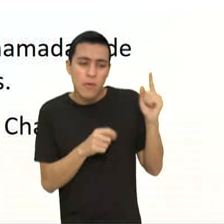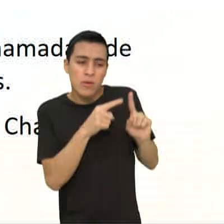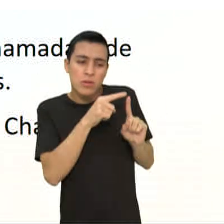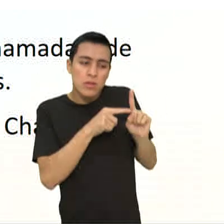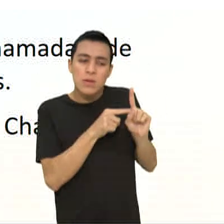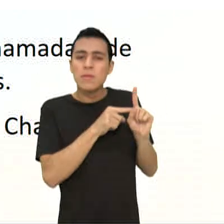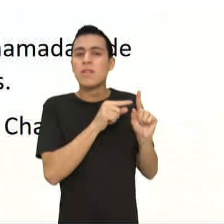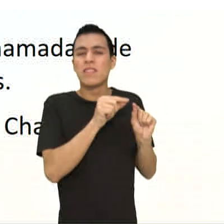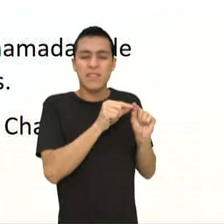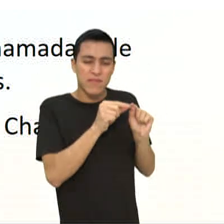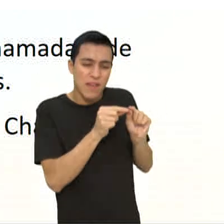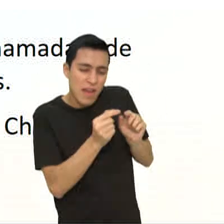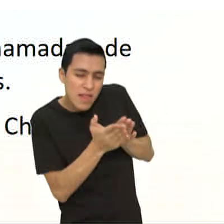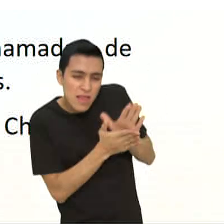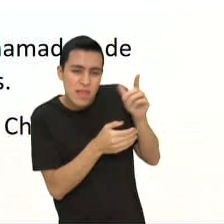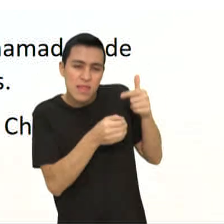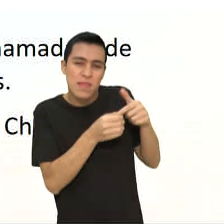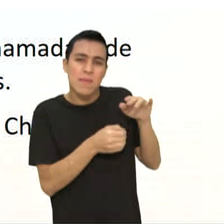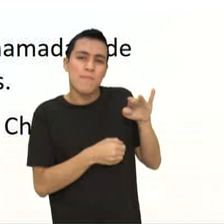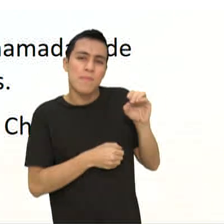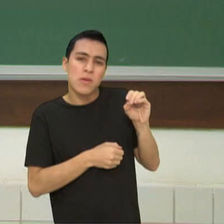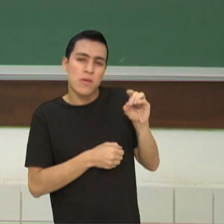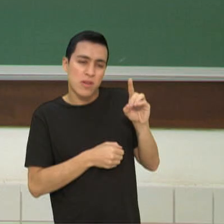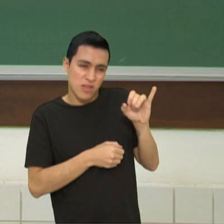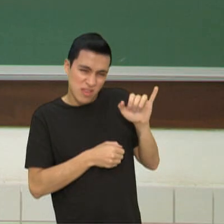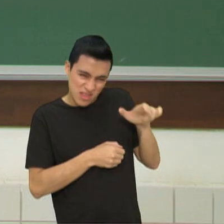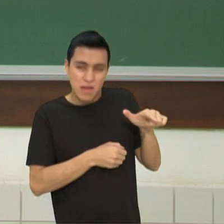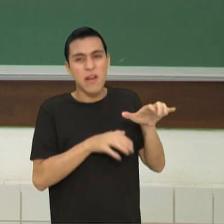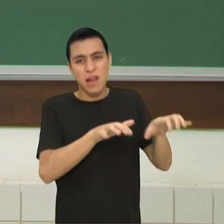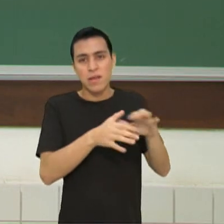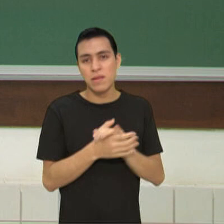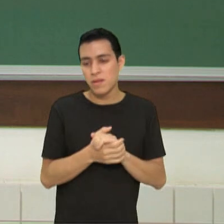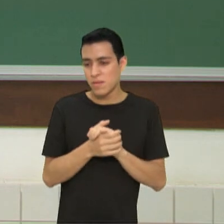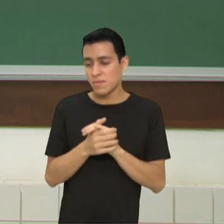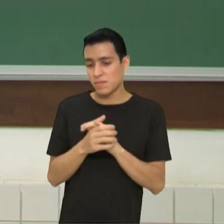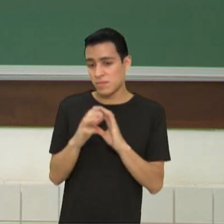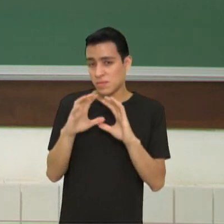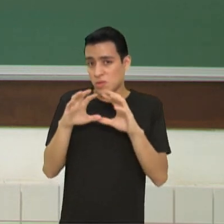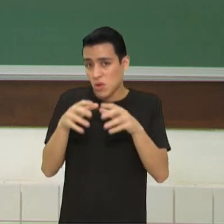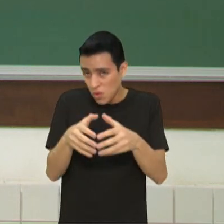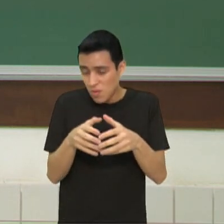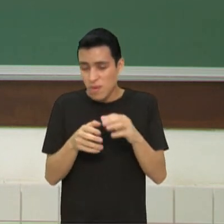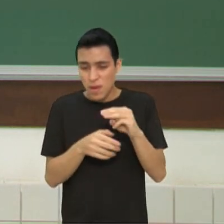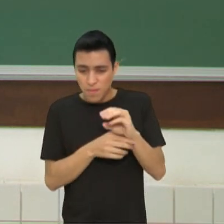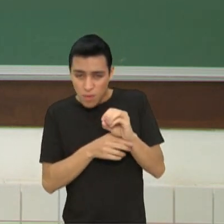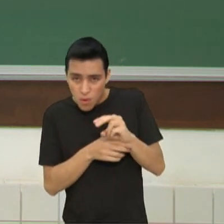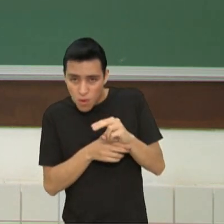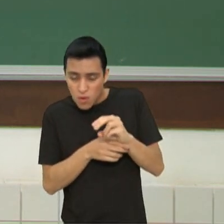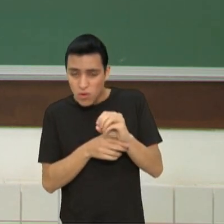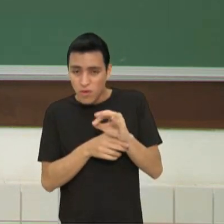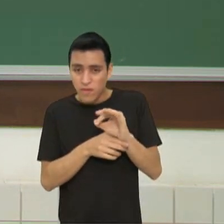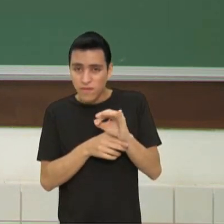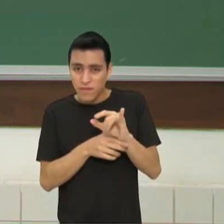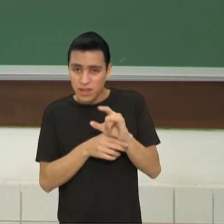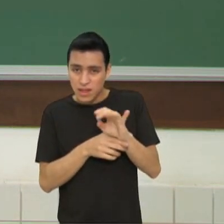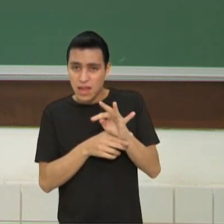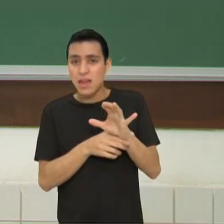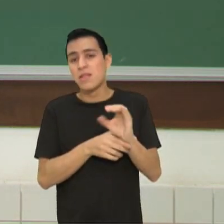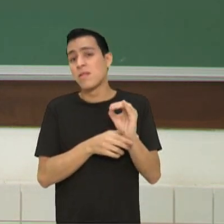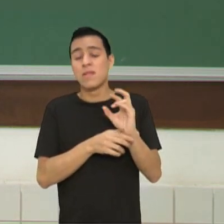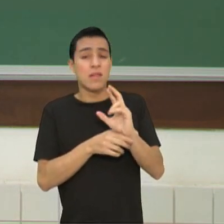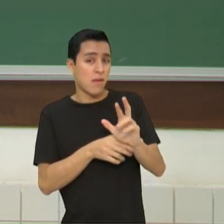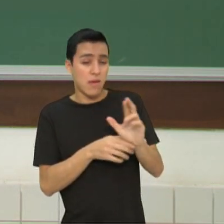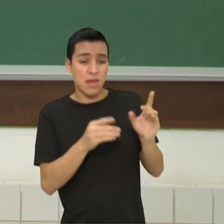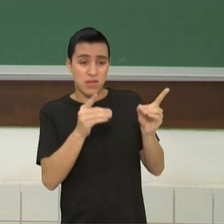biodiesel? Pesquisa na aula lá. O reino protista é monofilético? Errado. Lembra que ele é uma questão didática,